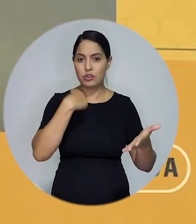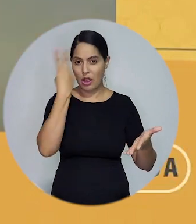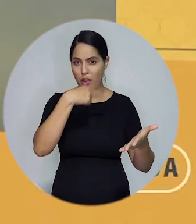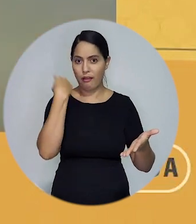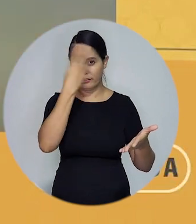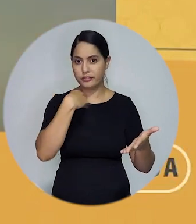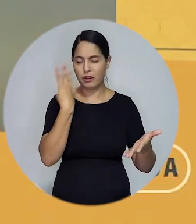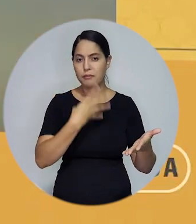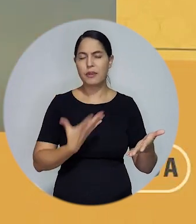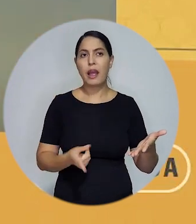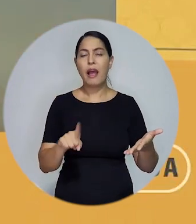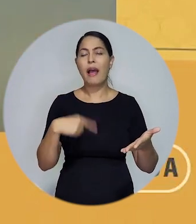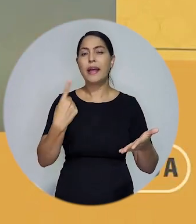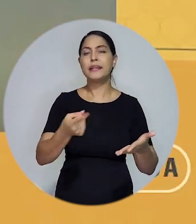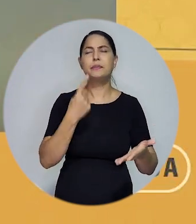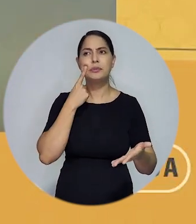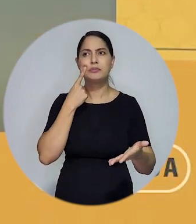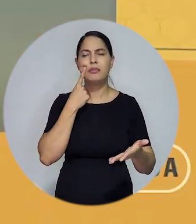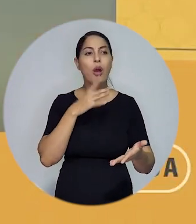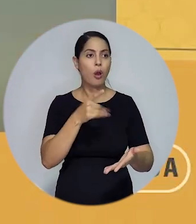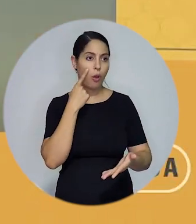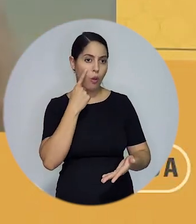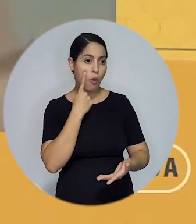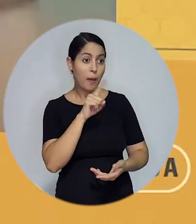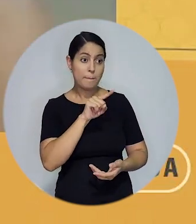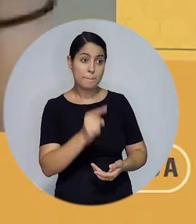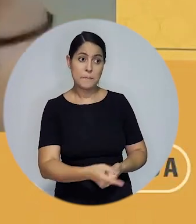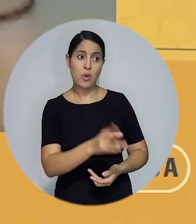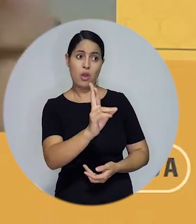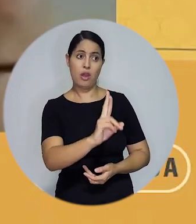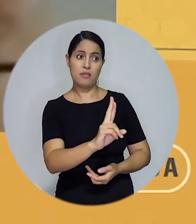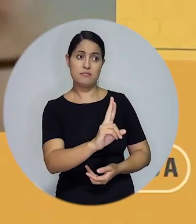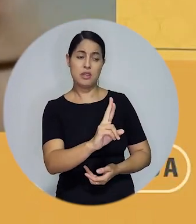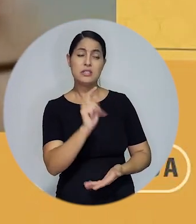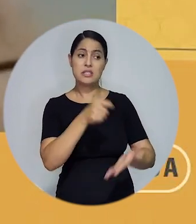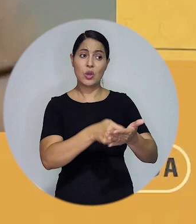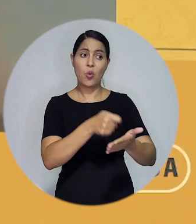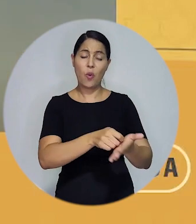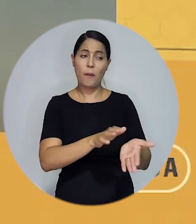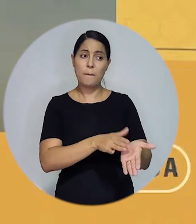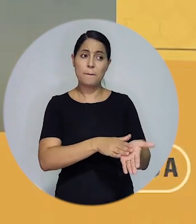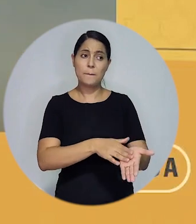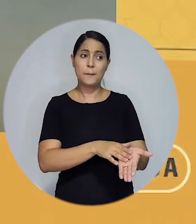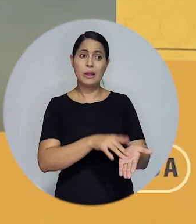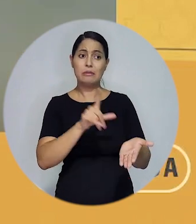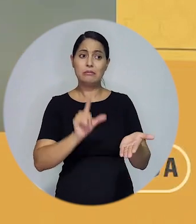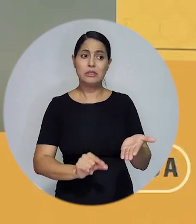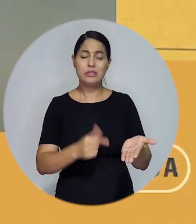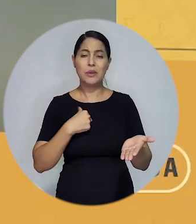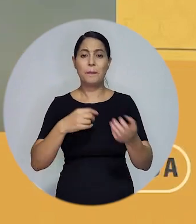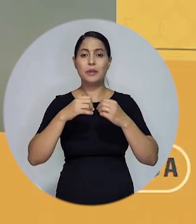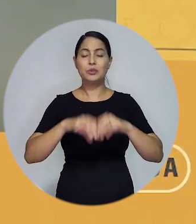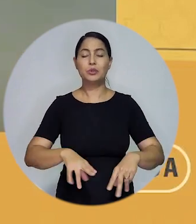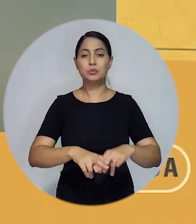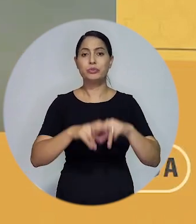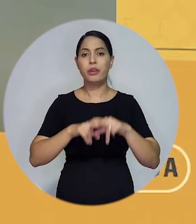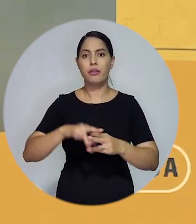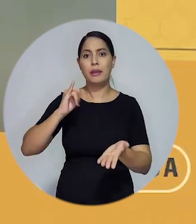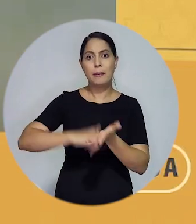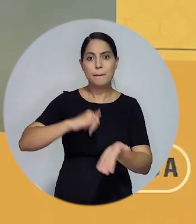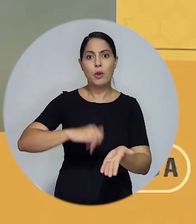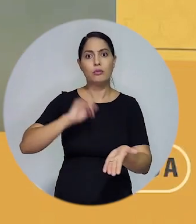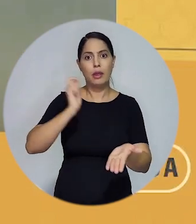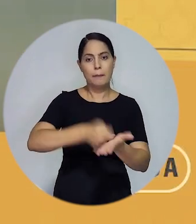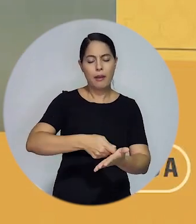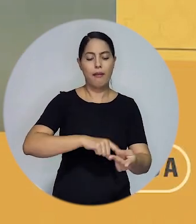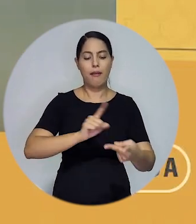você tem uma quantidade de horas, aí você vai achar o teu break-even, olha, eu preciso cobrar pelo menos R$1.000, menos do que isso eu tenho prejuízo, porque eu tenho imposto, eu